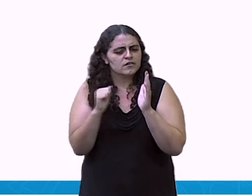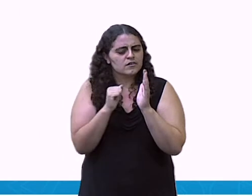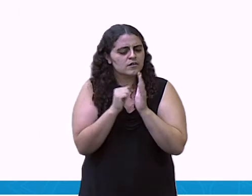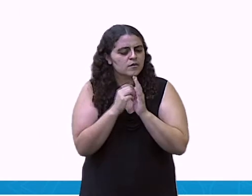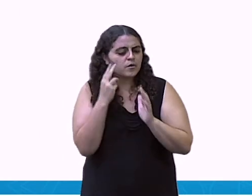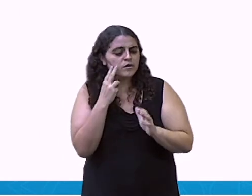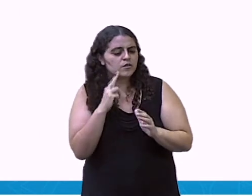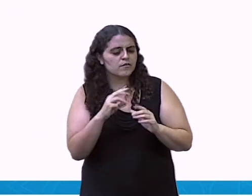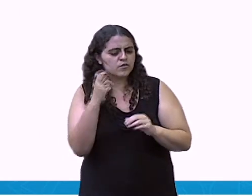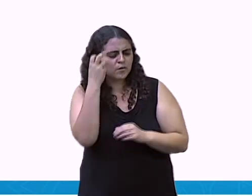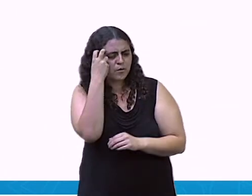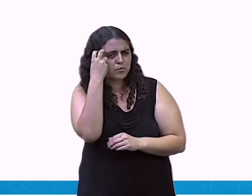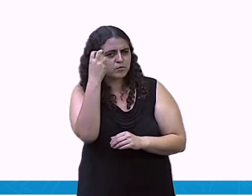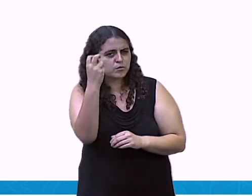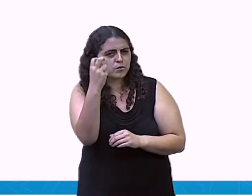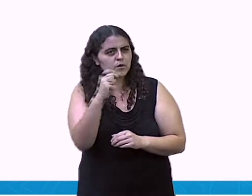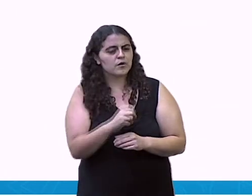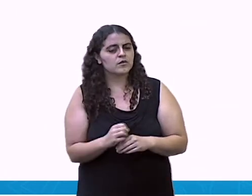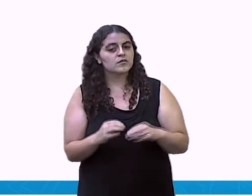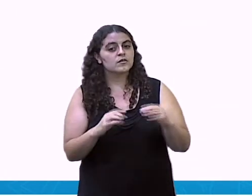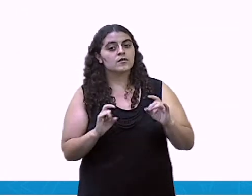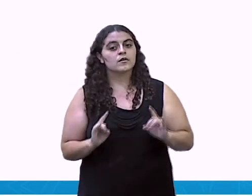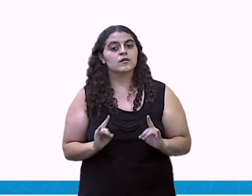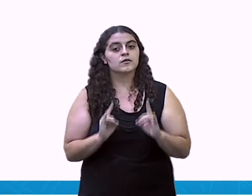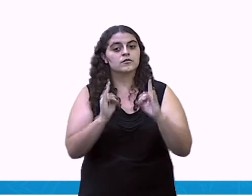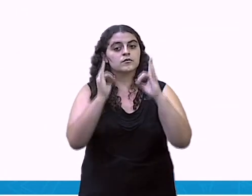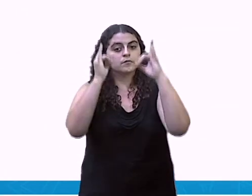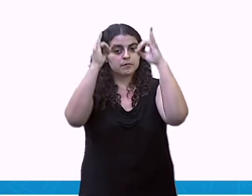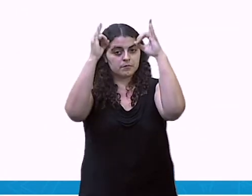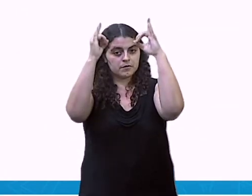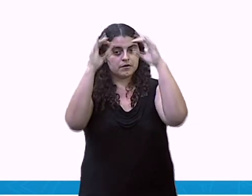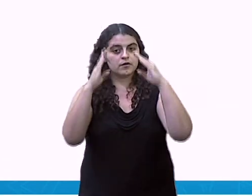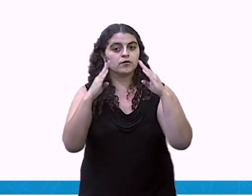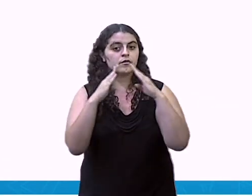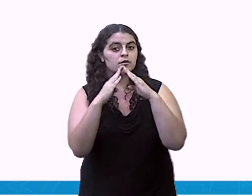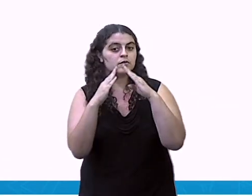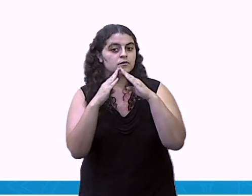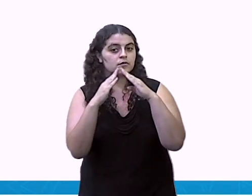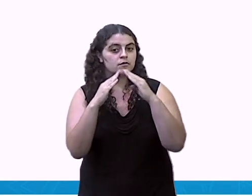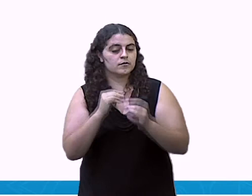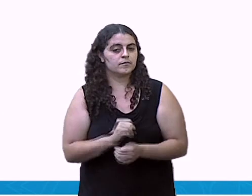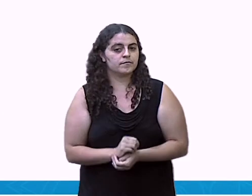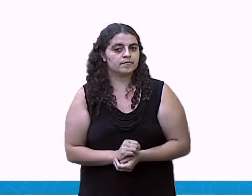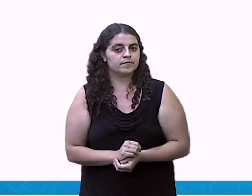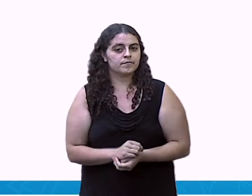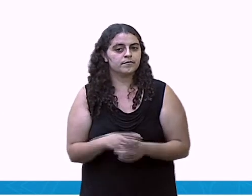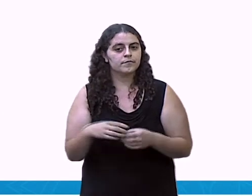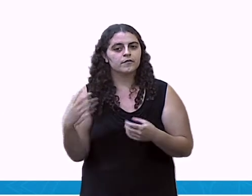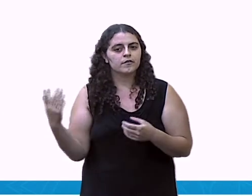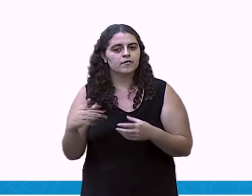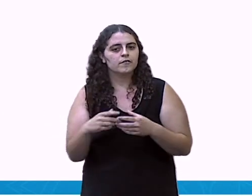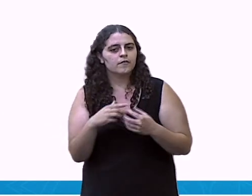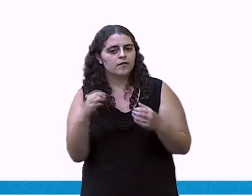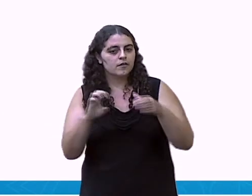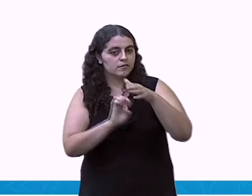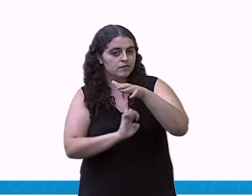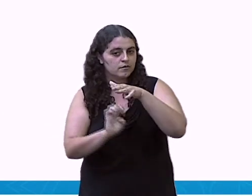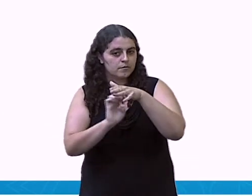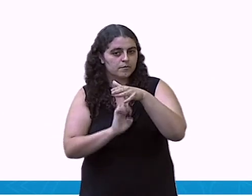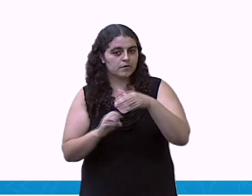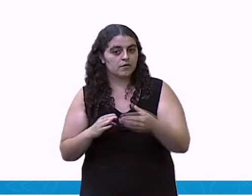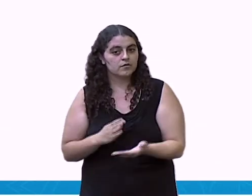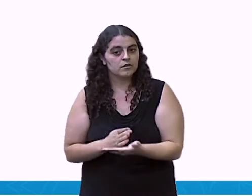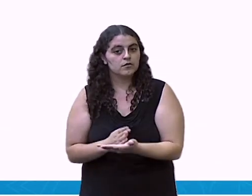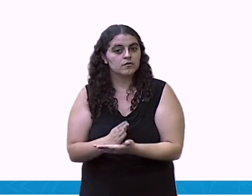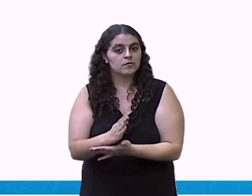paisagem cultural são as construções civis, ou seja, os prédios, as casas, edifícios,